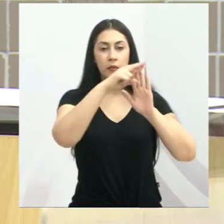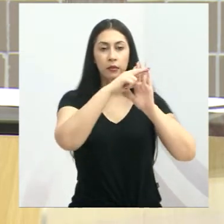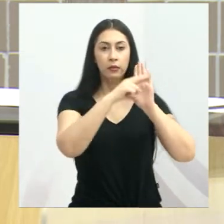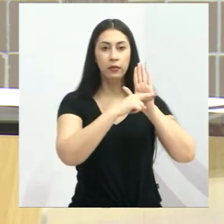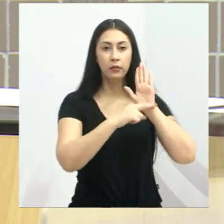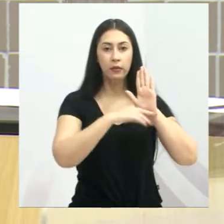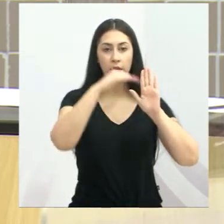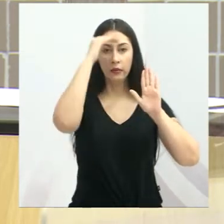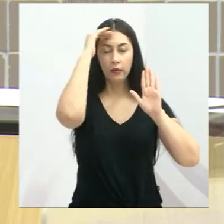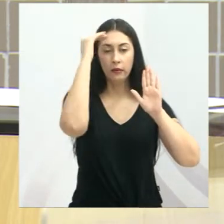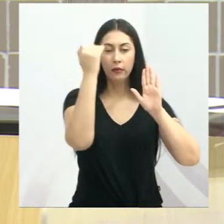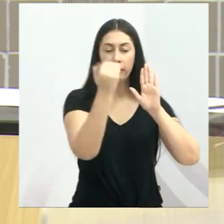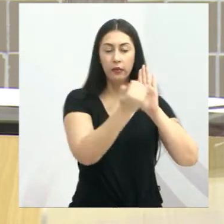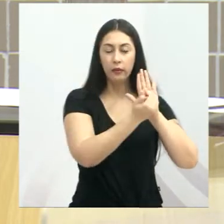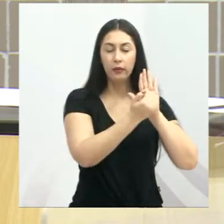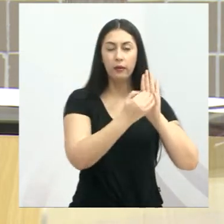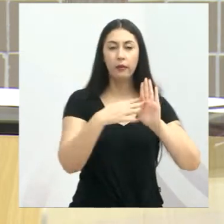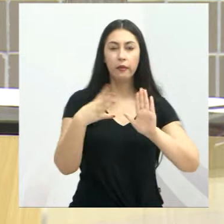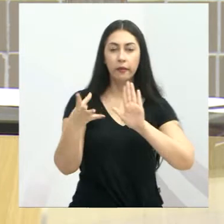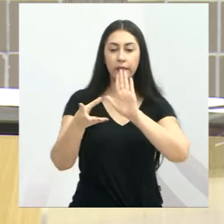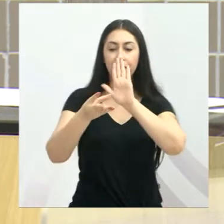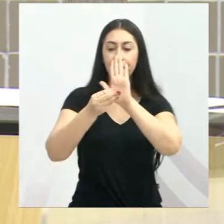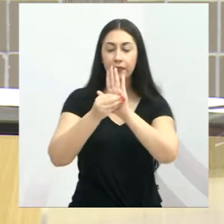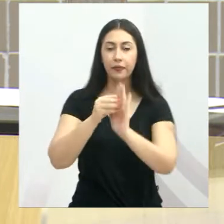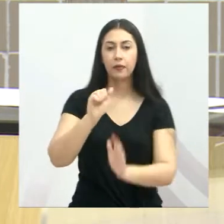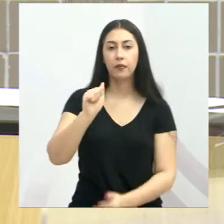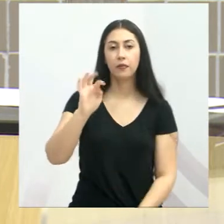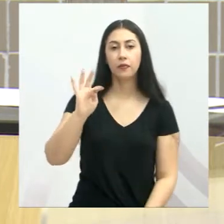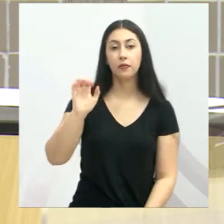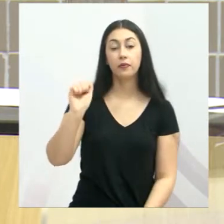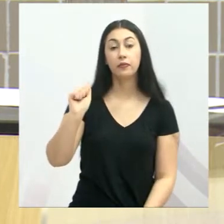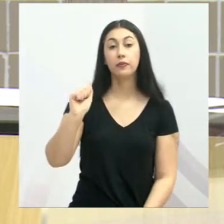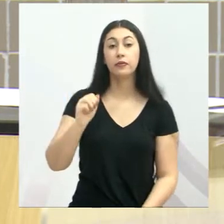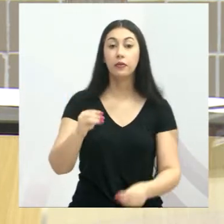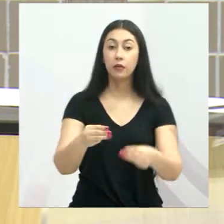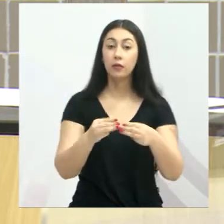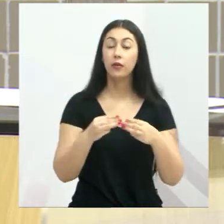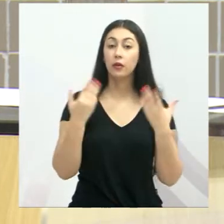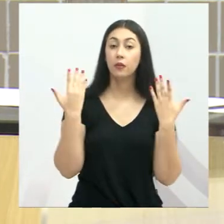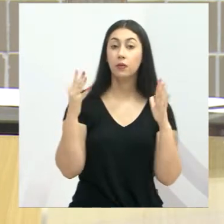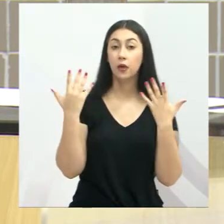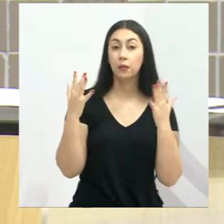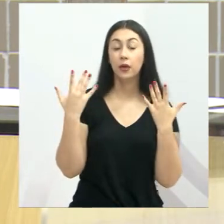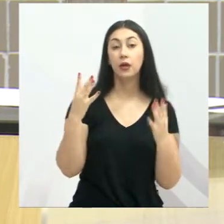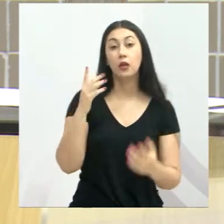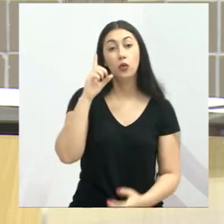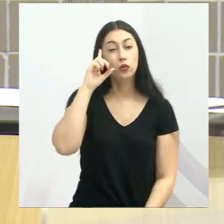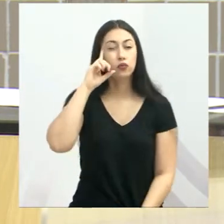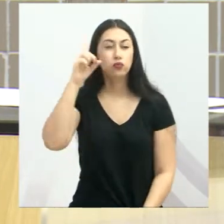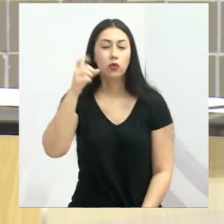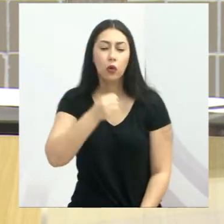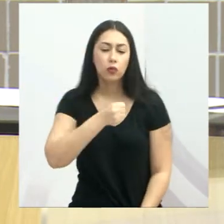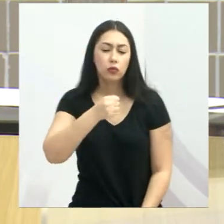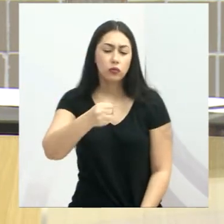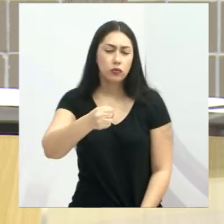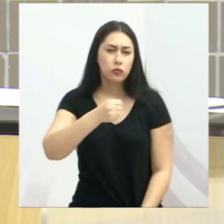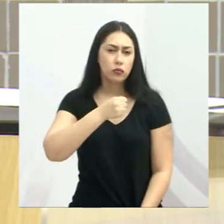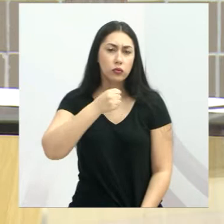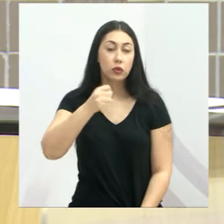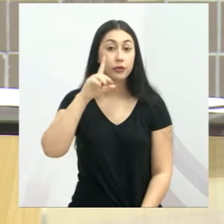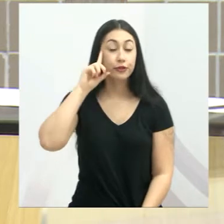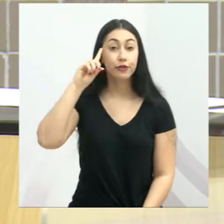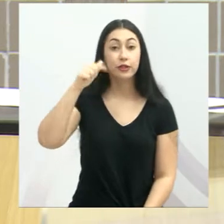formalidades regimentais, seja constatado na ata dos trabalhos dessa sessão o registro de moção comemoratória do Dia do Jornalismo, celebrado em 7 de